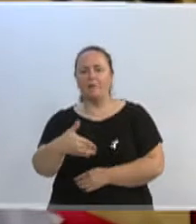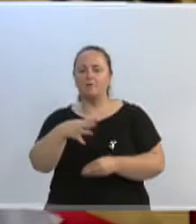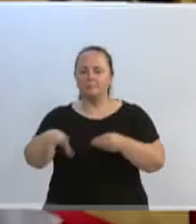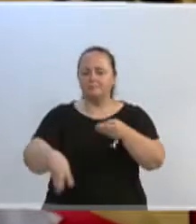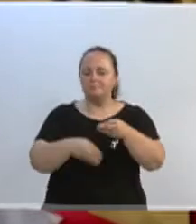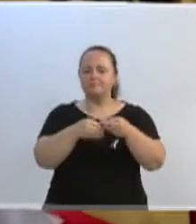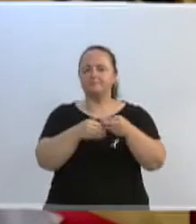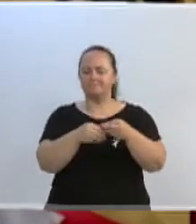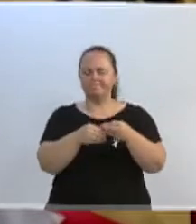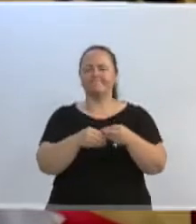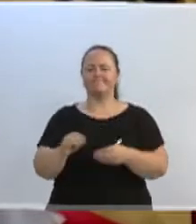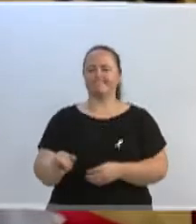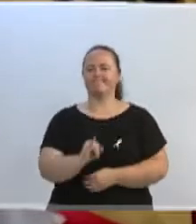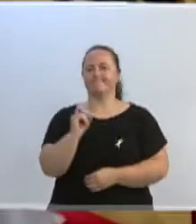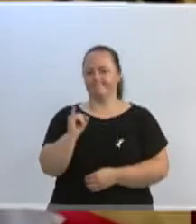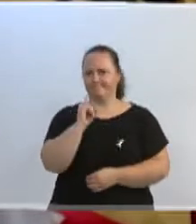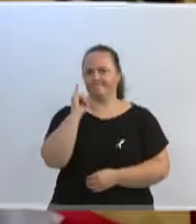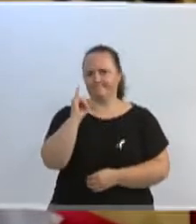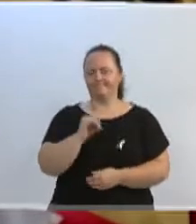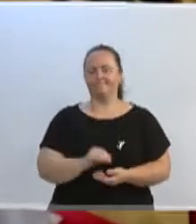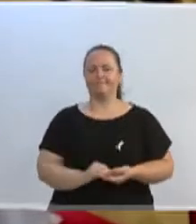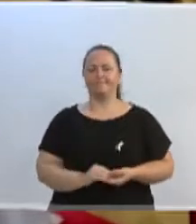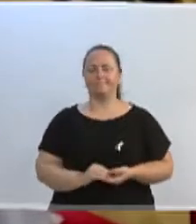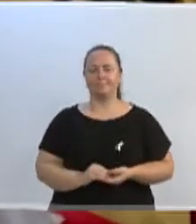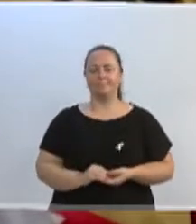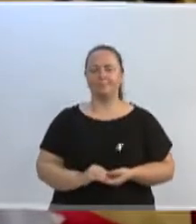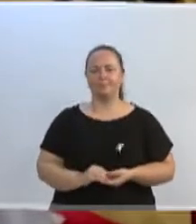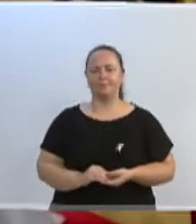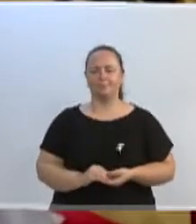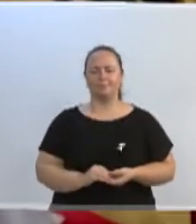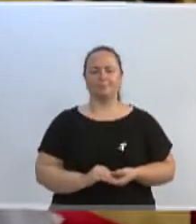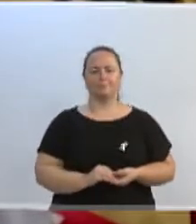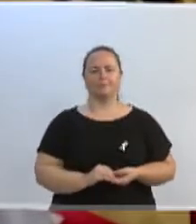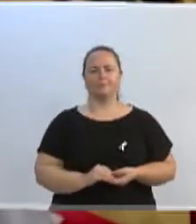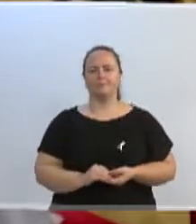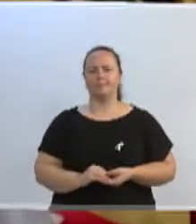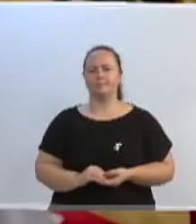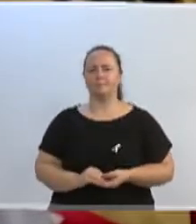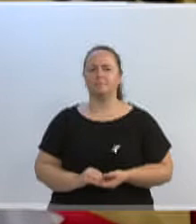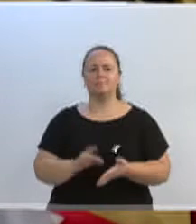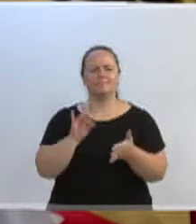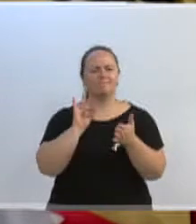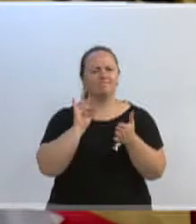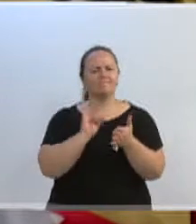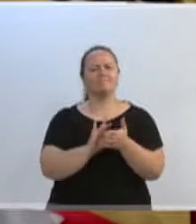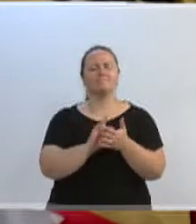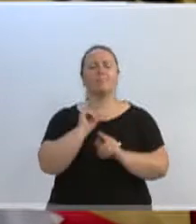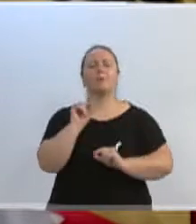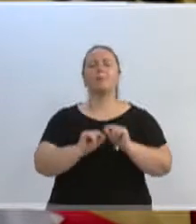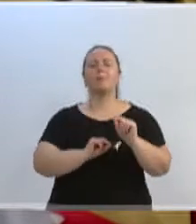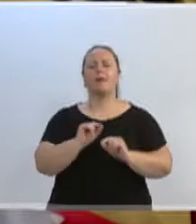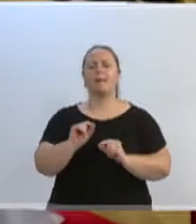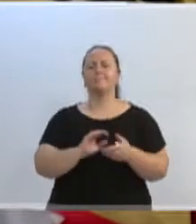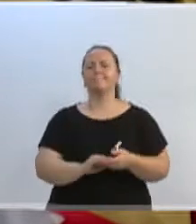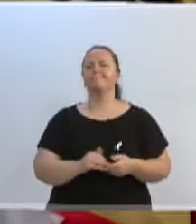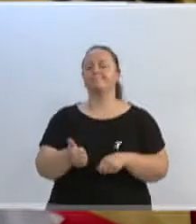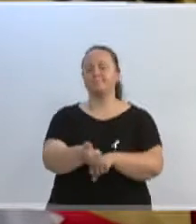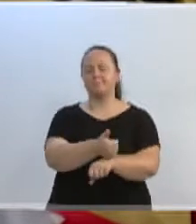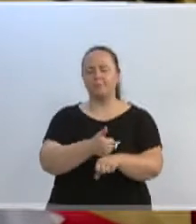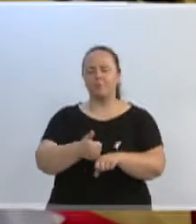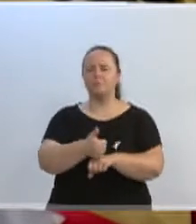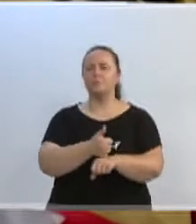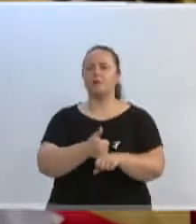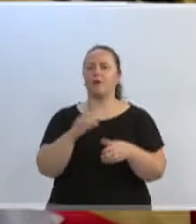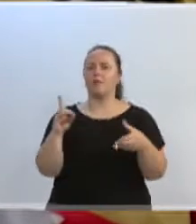considerações que eu acho válida, é realmente a questão única e exclusiva de preparo dos profissionais para